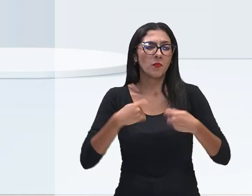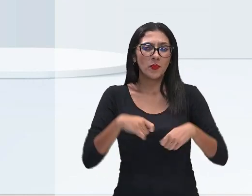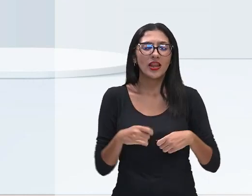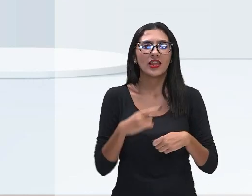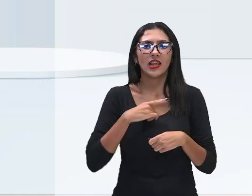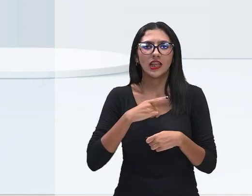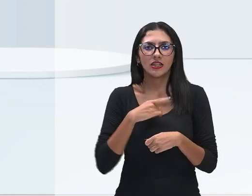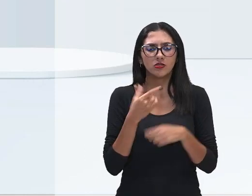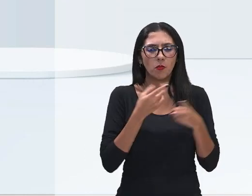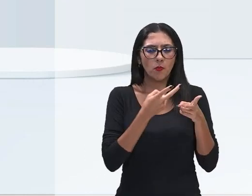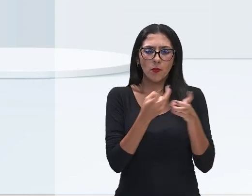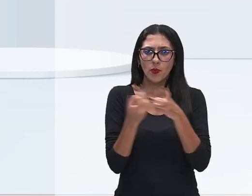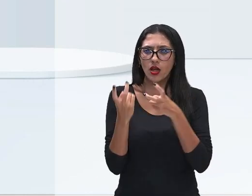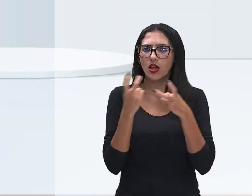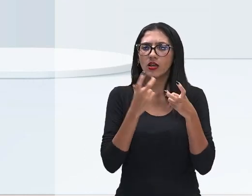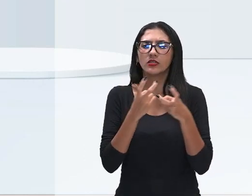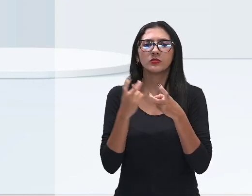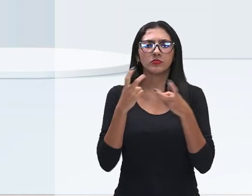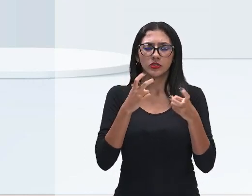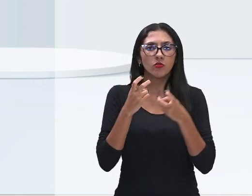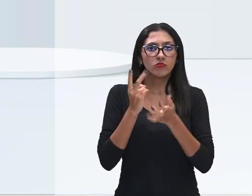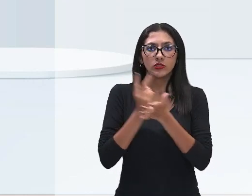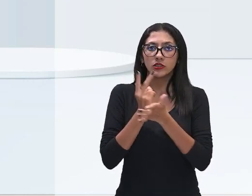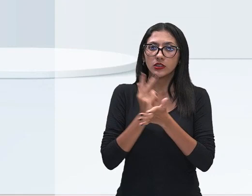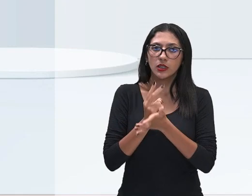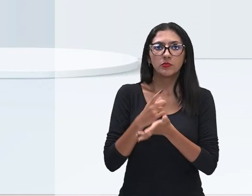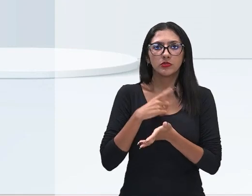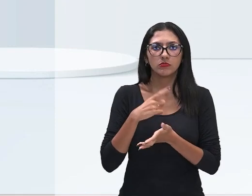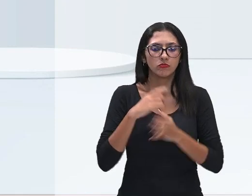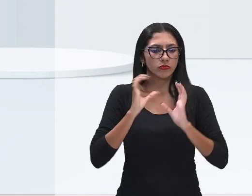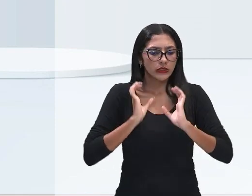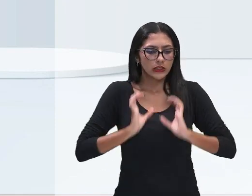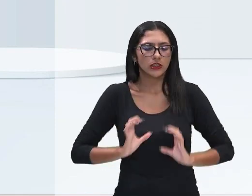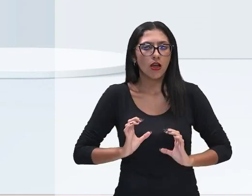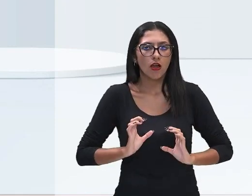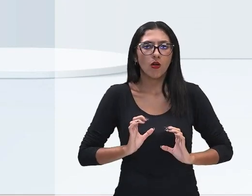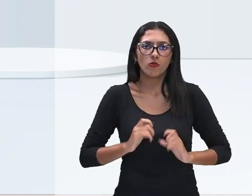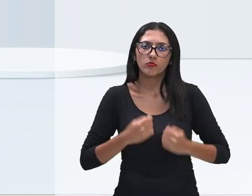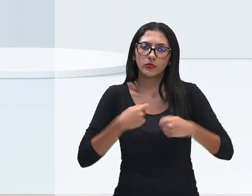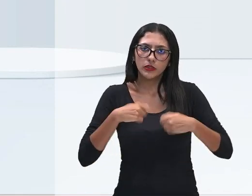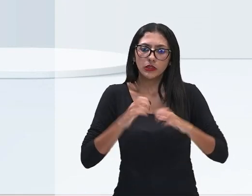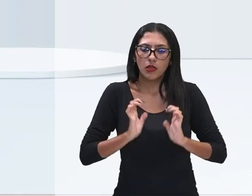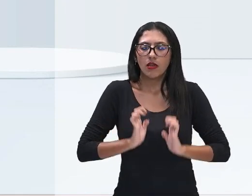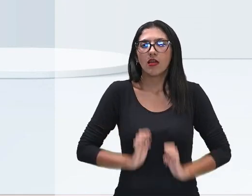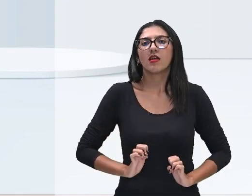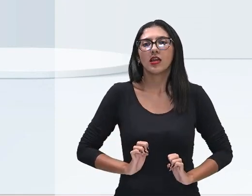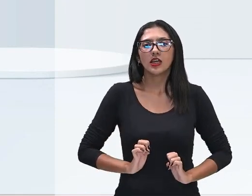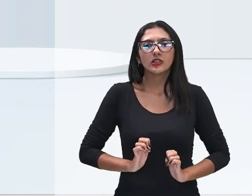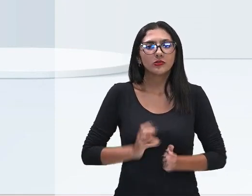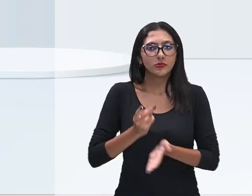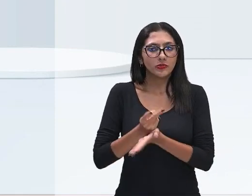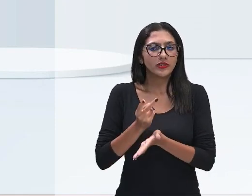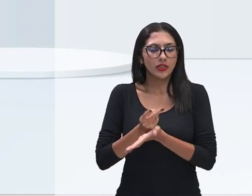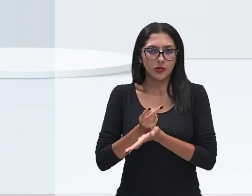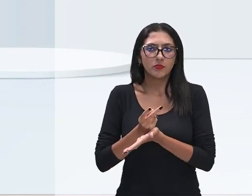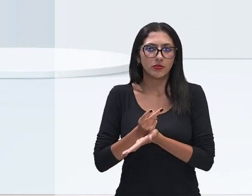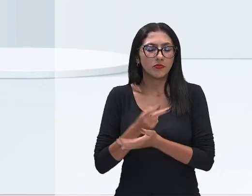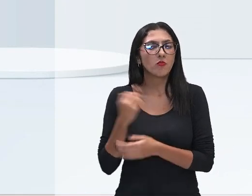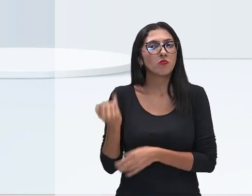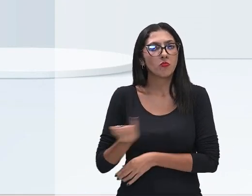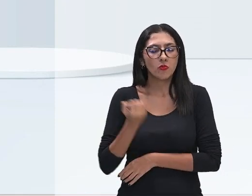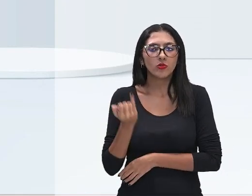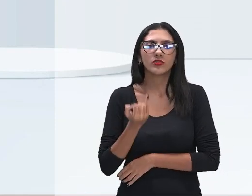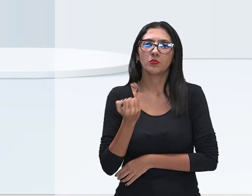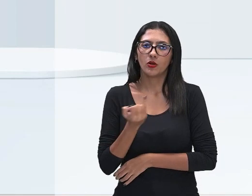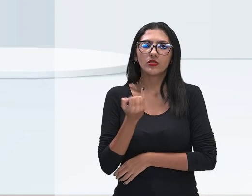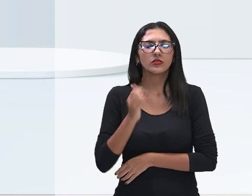essa percepção de ser um indivíduo íntegro. E isso nem sempre, isso sempre deve ser feito,